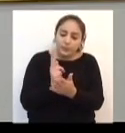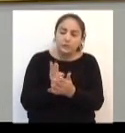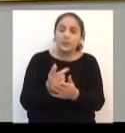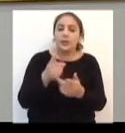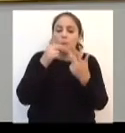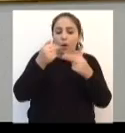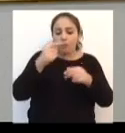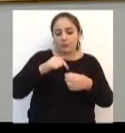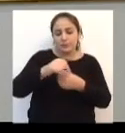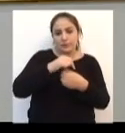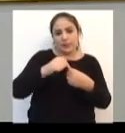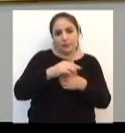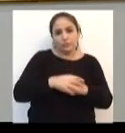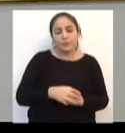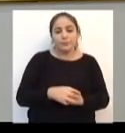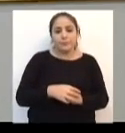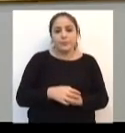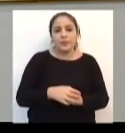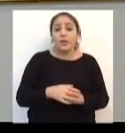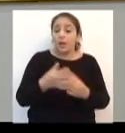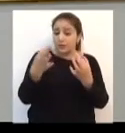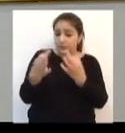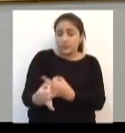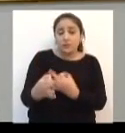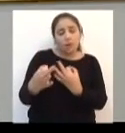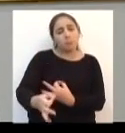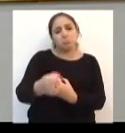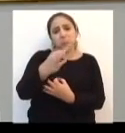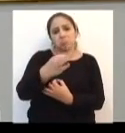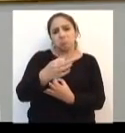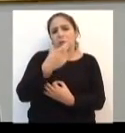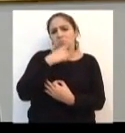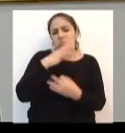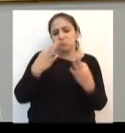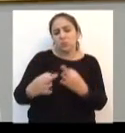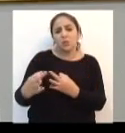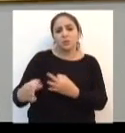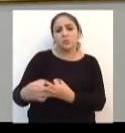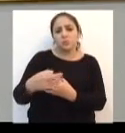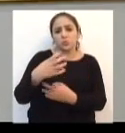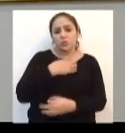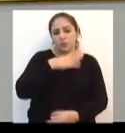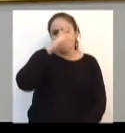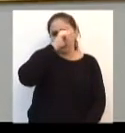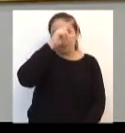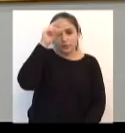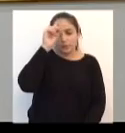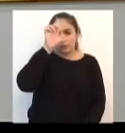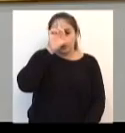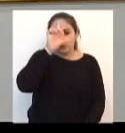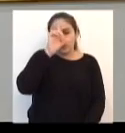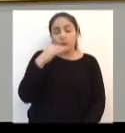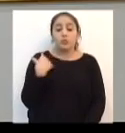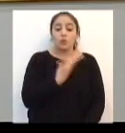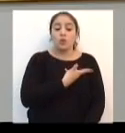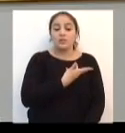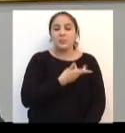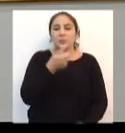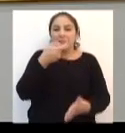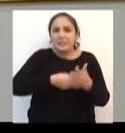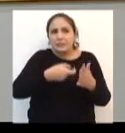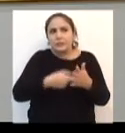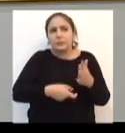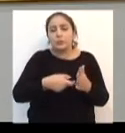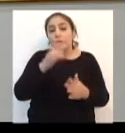mantenham. Então é acertada a medida do prefeito na situação de que nós estamos nos precavendo para